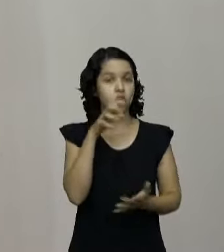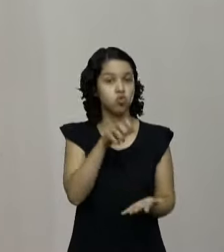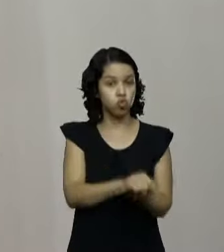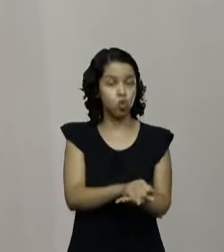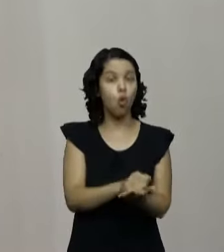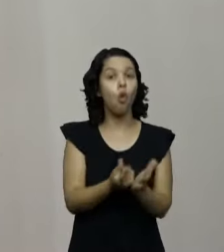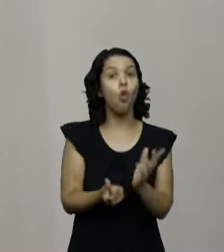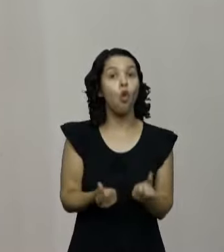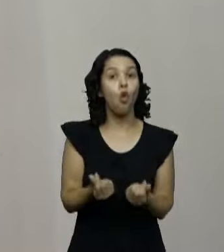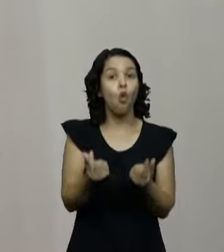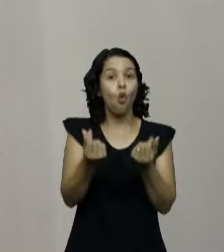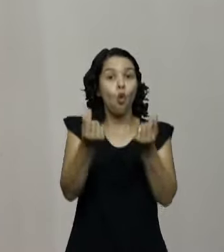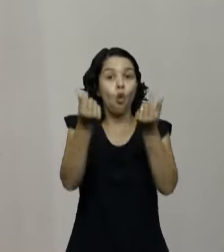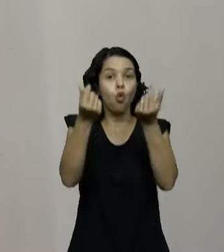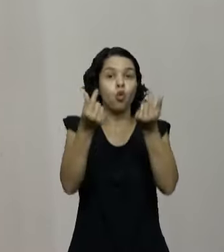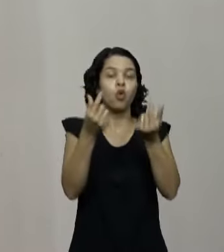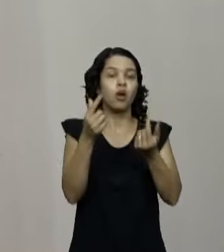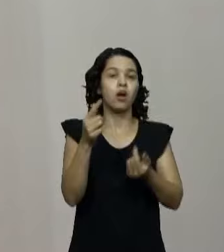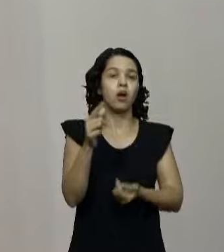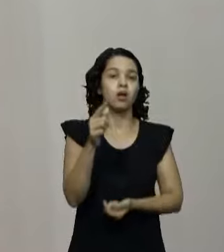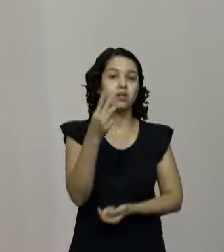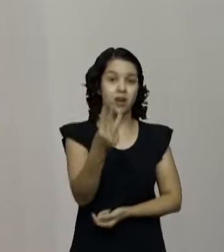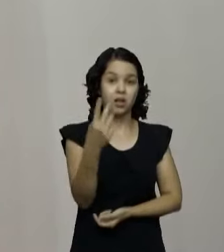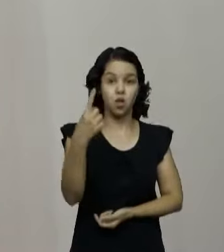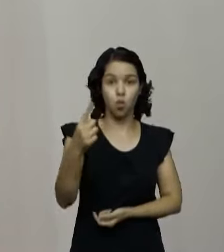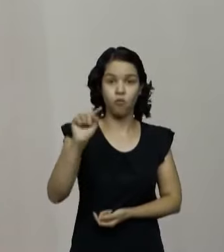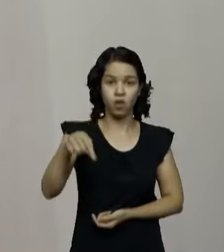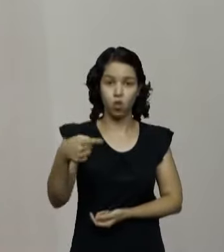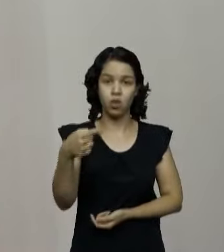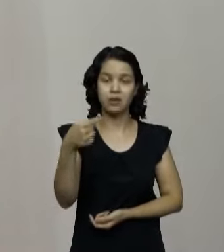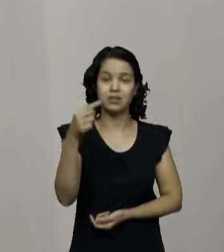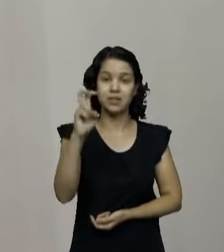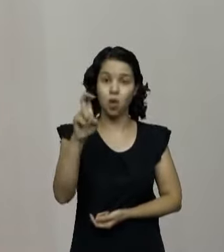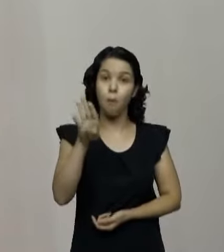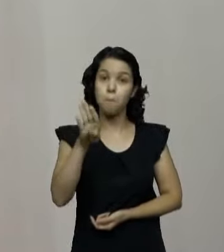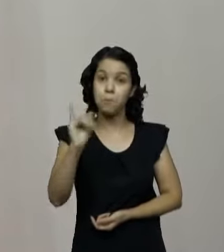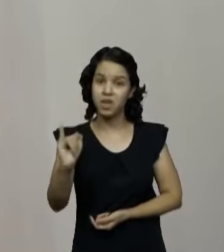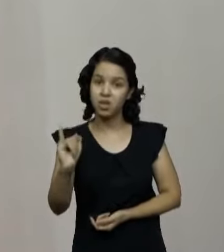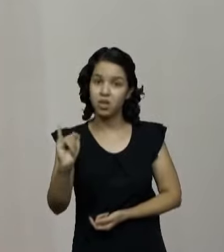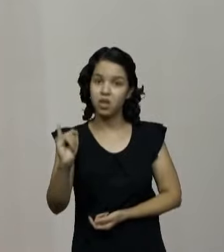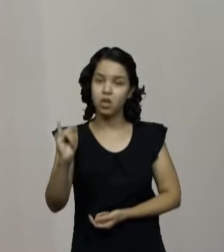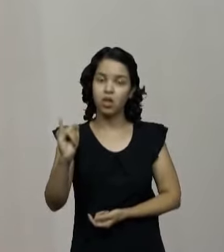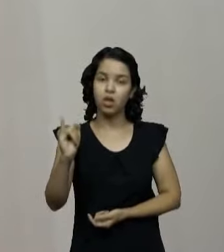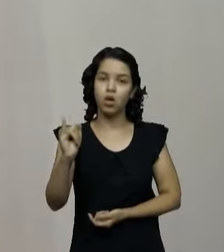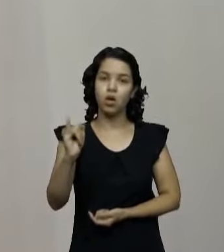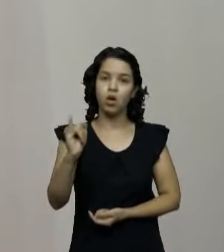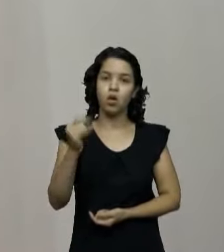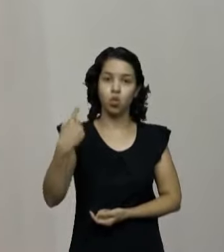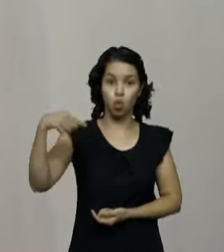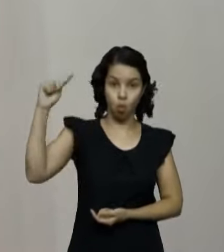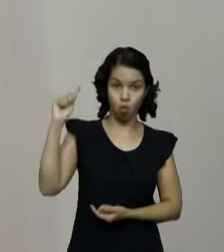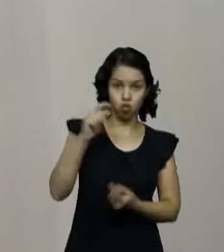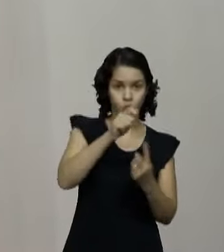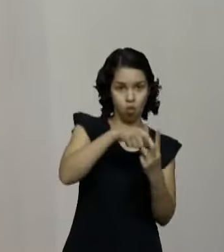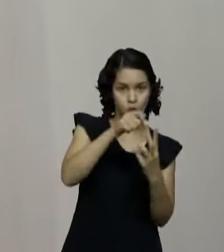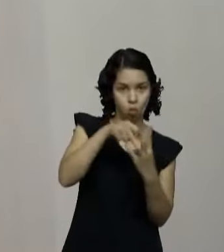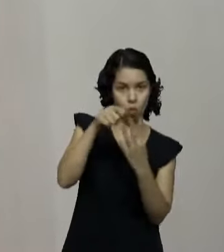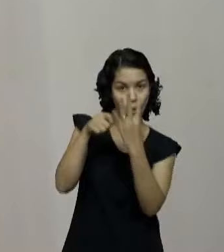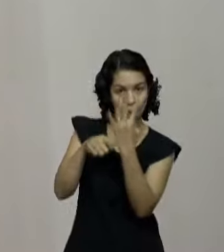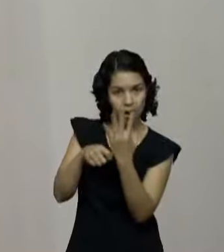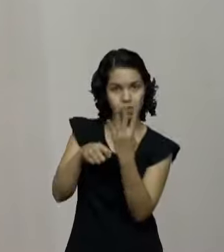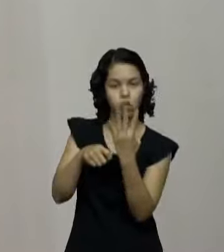31,5 bilhões no último quadrimestre de 2021, que